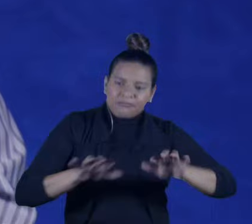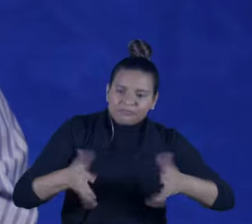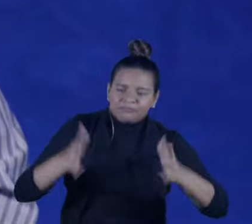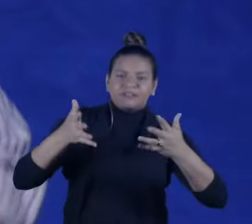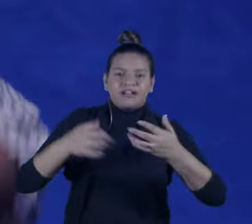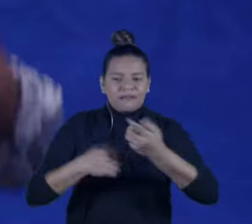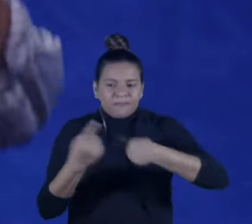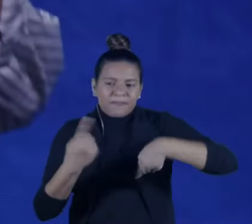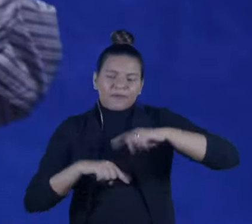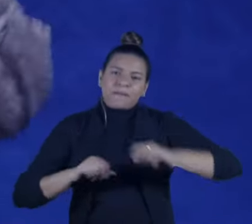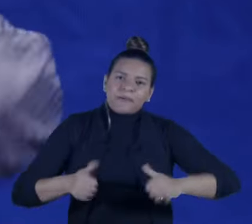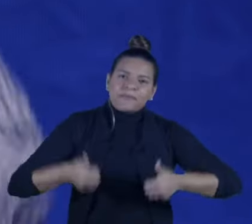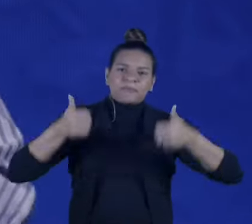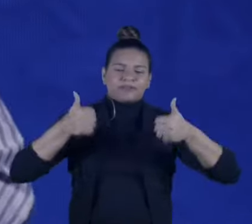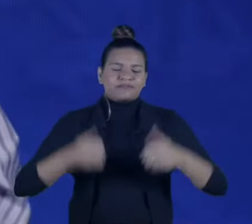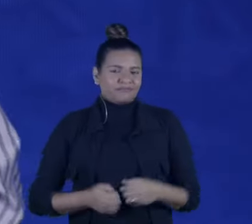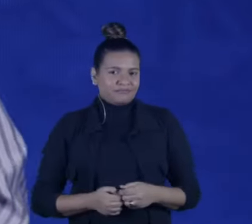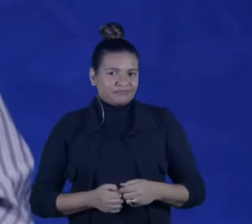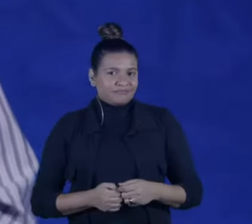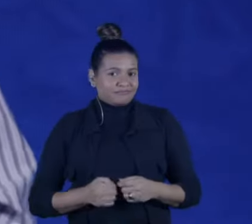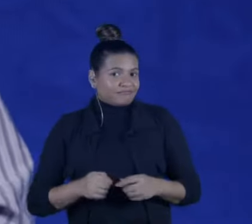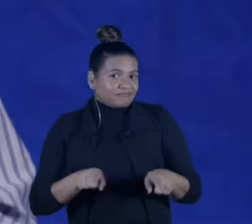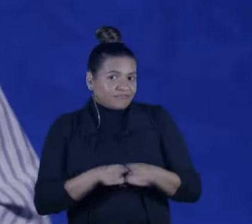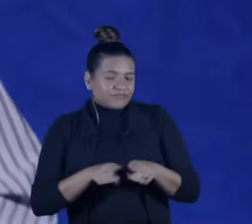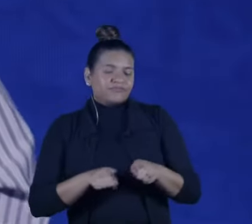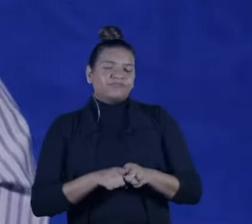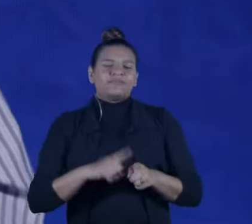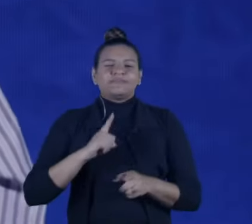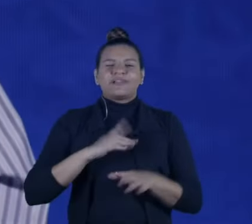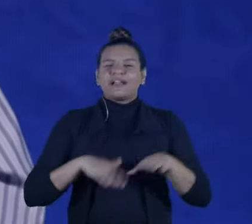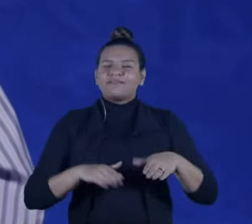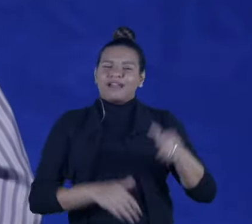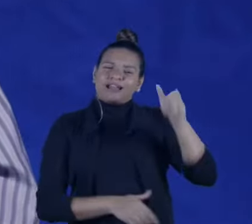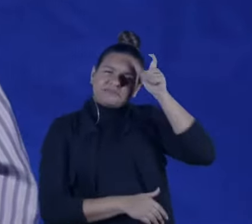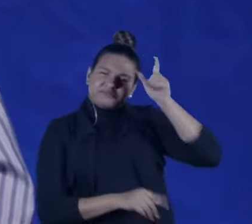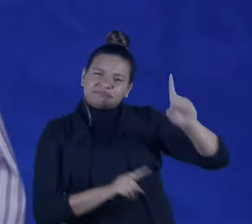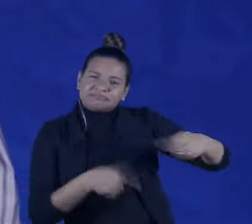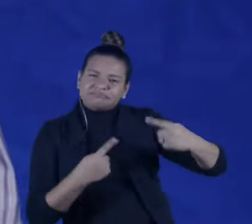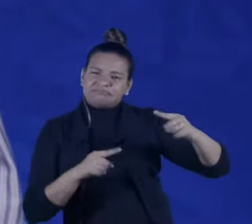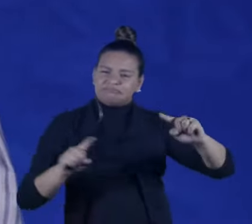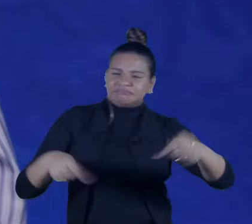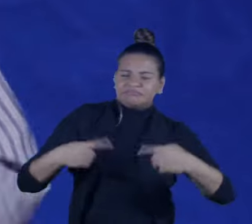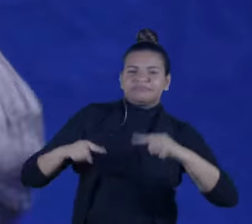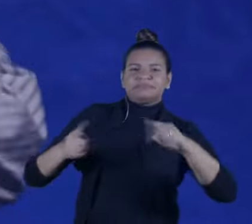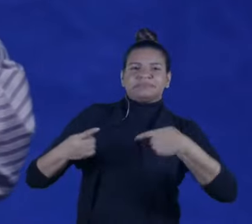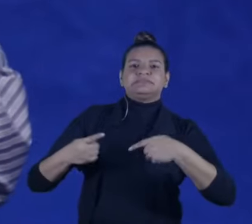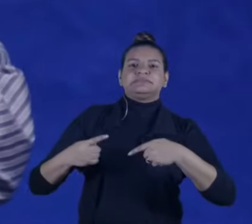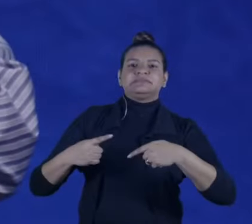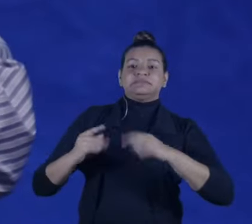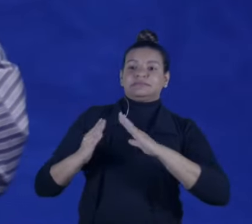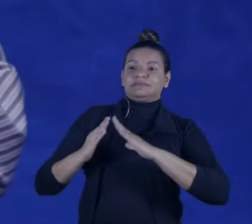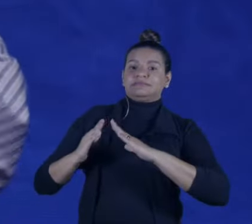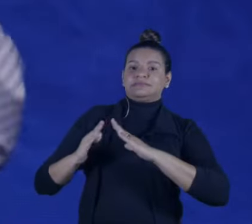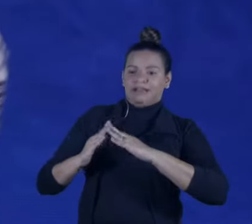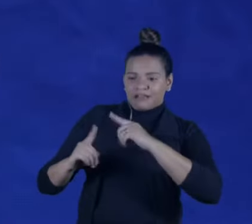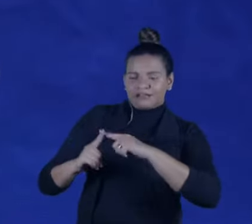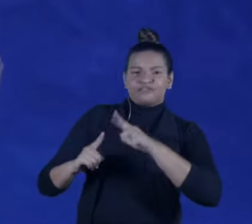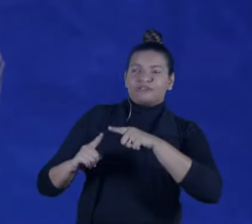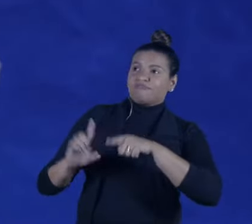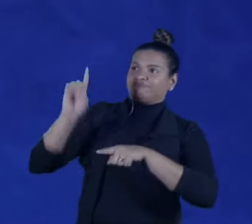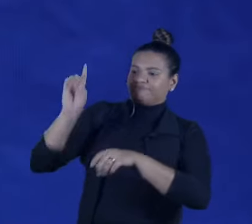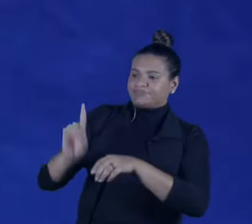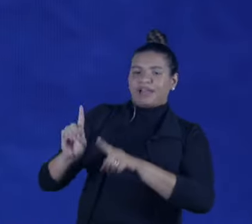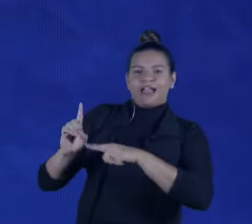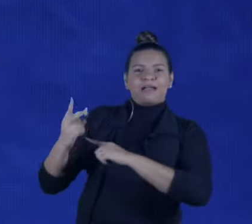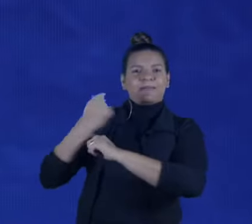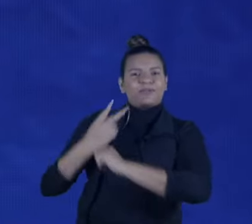lugar onde nós somos protegidos dos ataques do inimigo. E as portas do inferno não